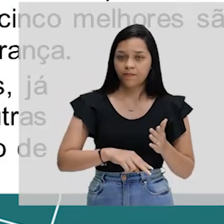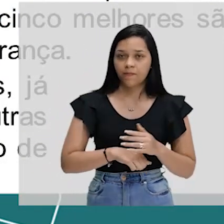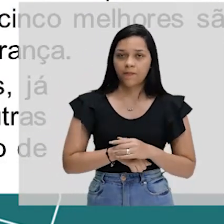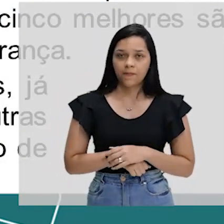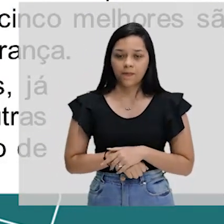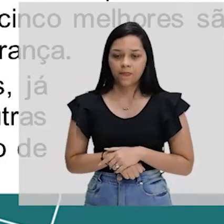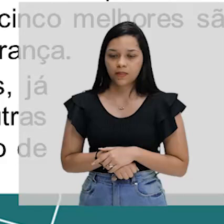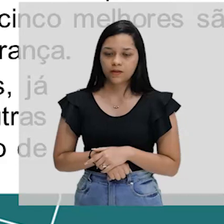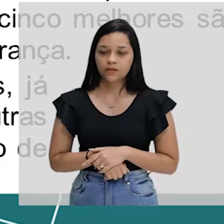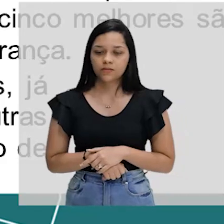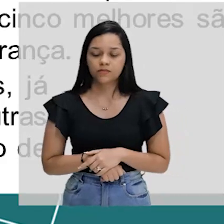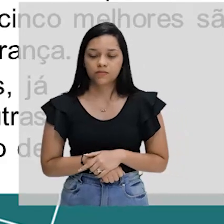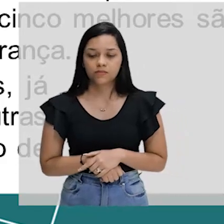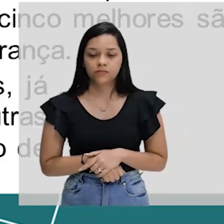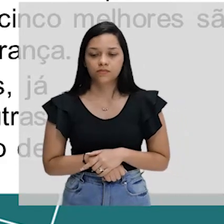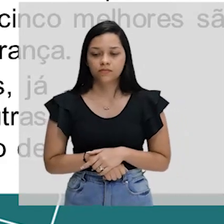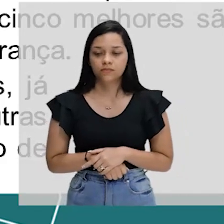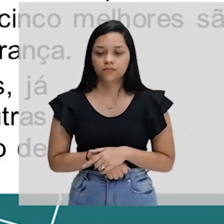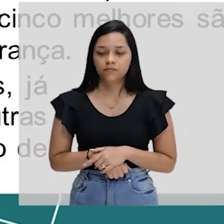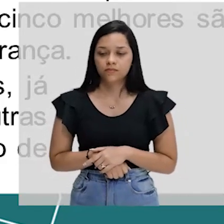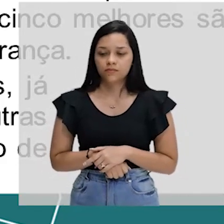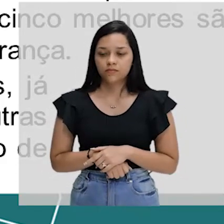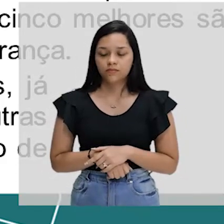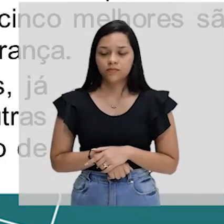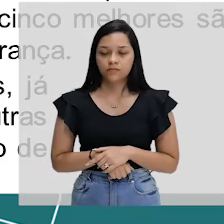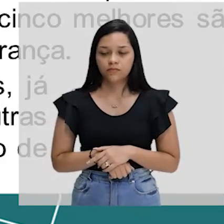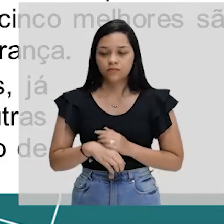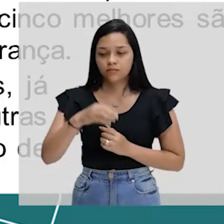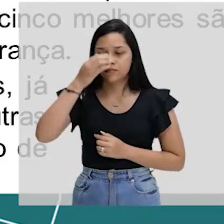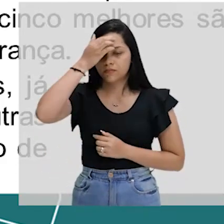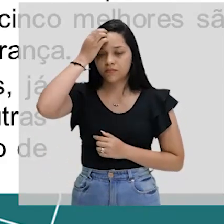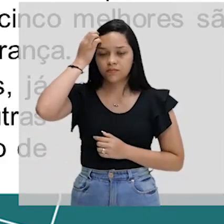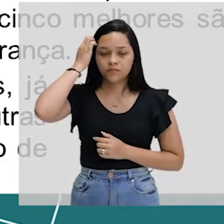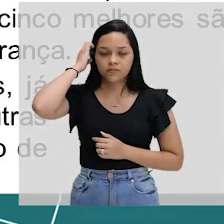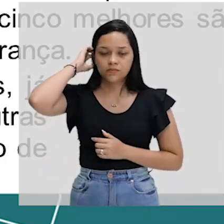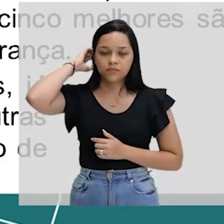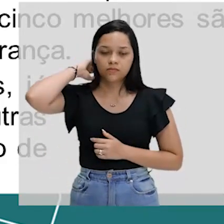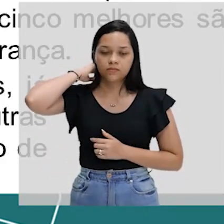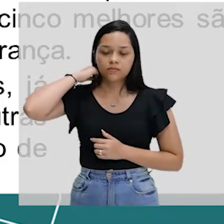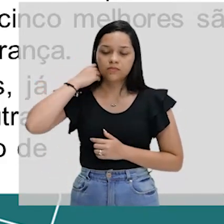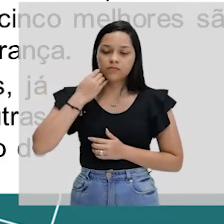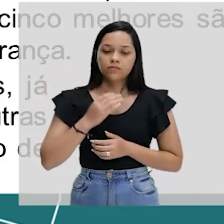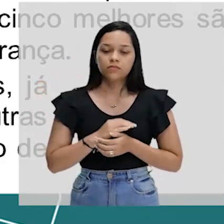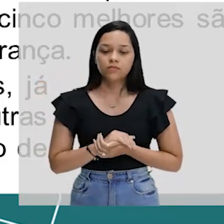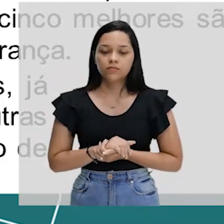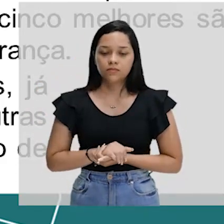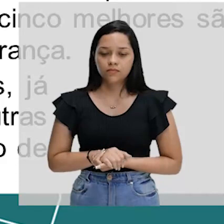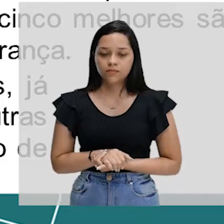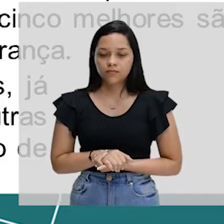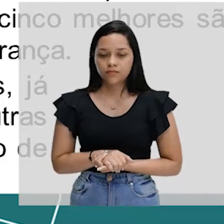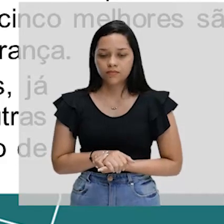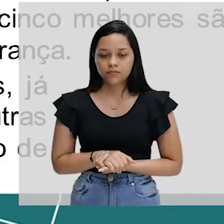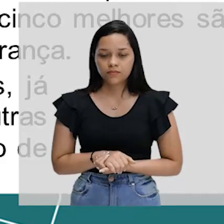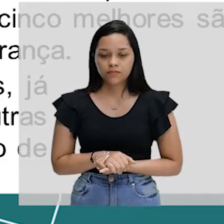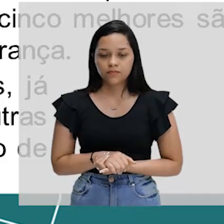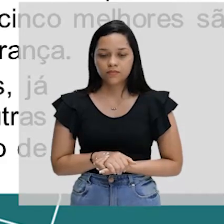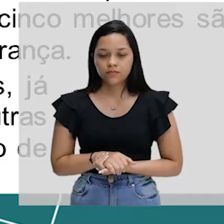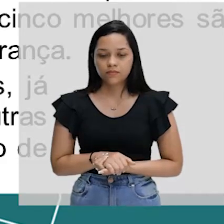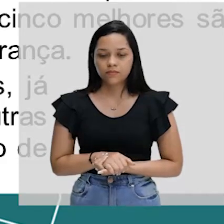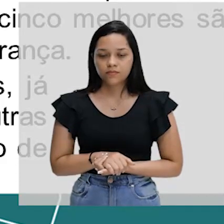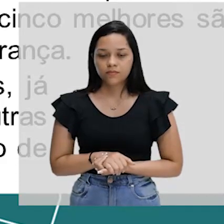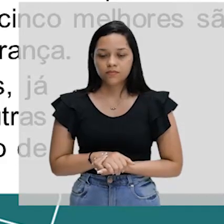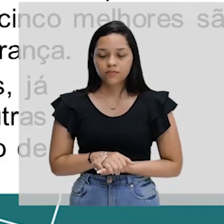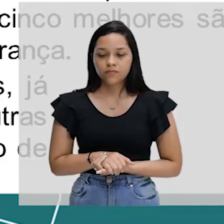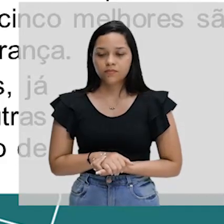Embrapa possui uma linhagem de soja transgênica resistente a herbicida Imanzapi.